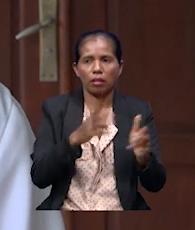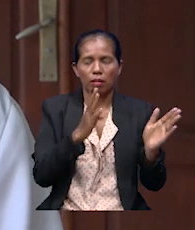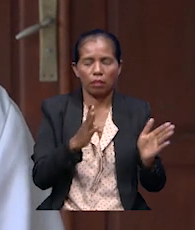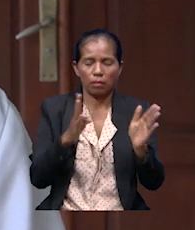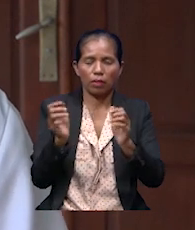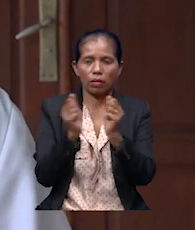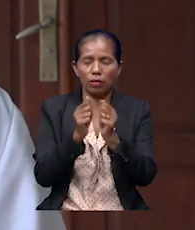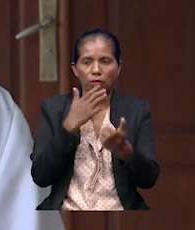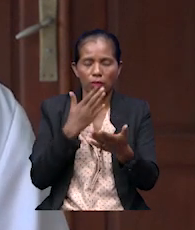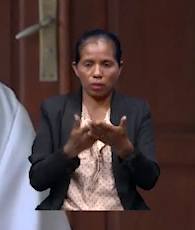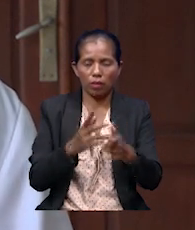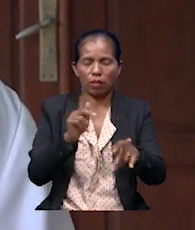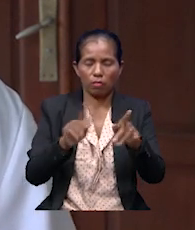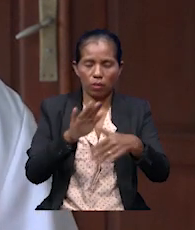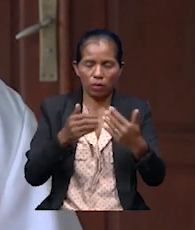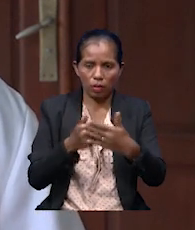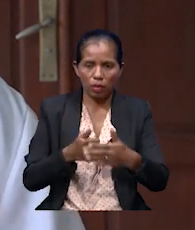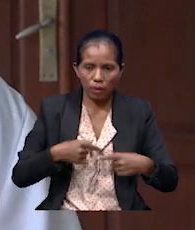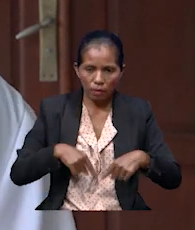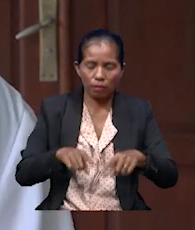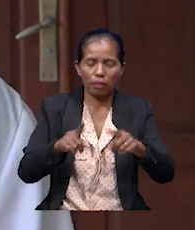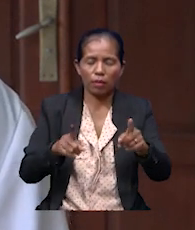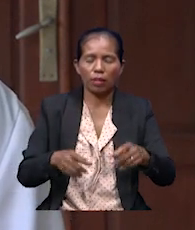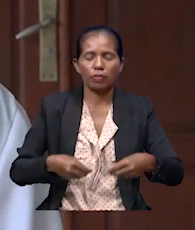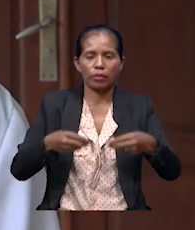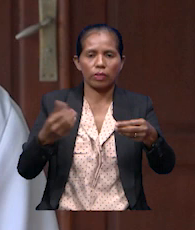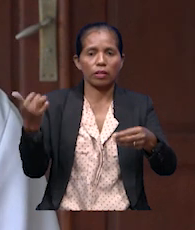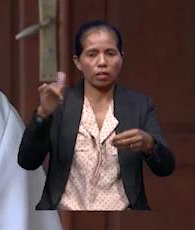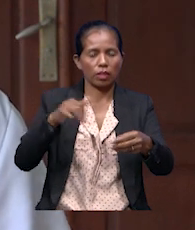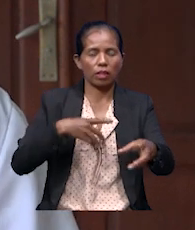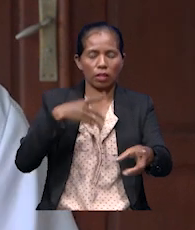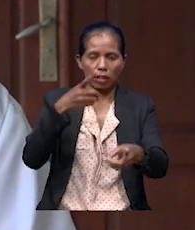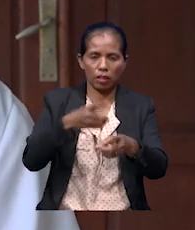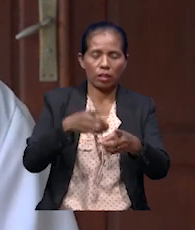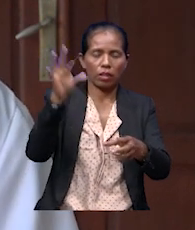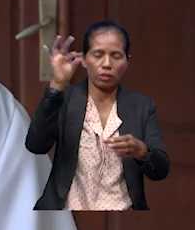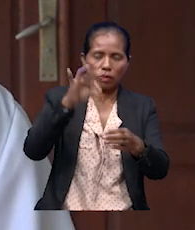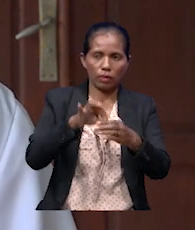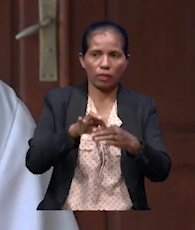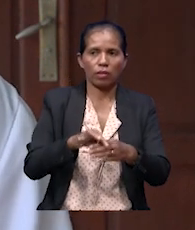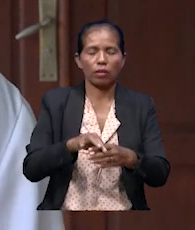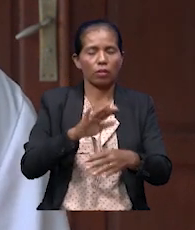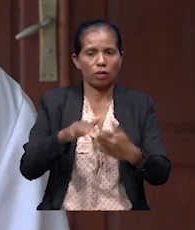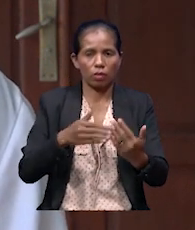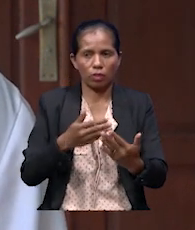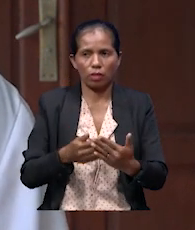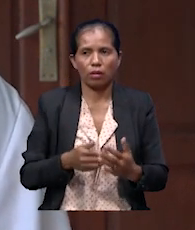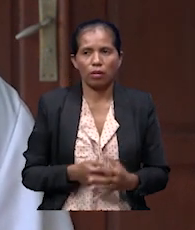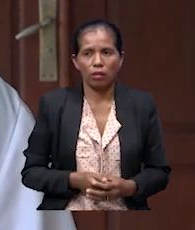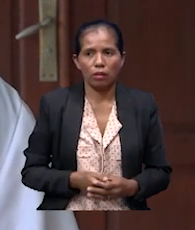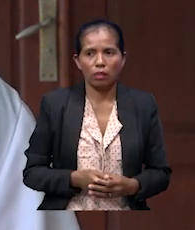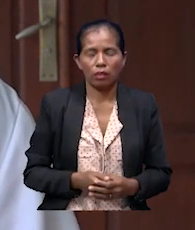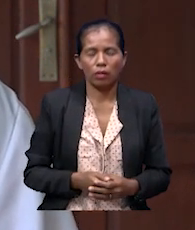dia e mahoto na bebat bahalu sirni exerce sirni direito ho di vota tama sai bototo e